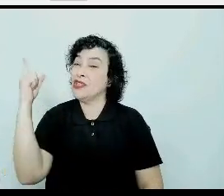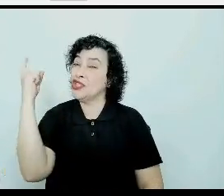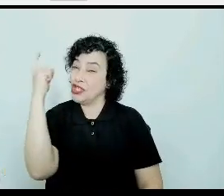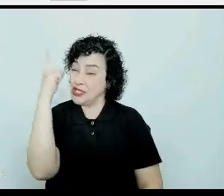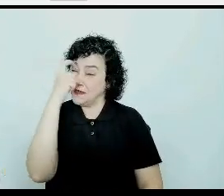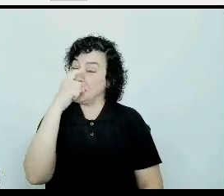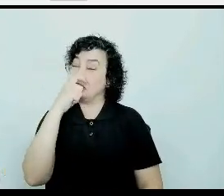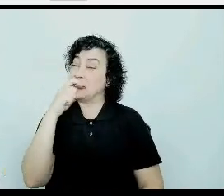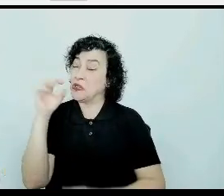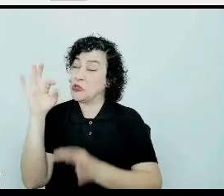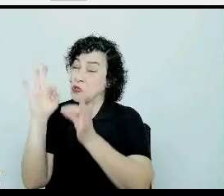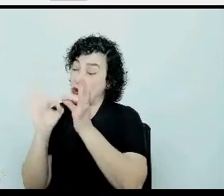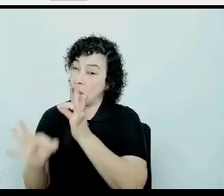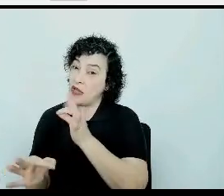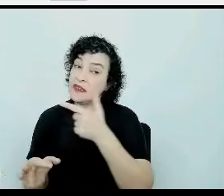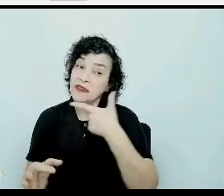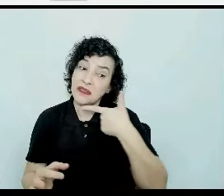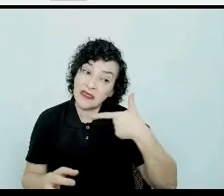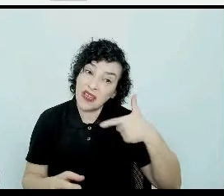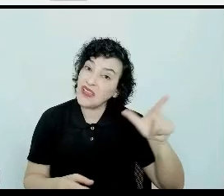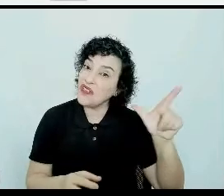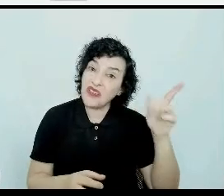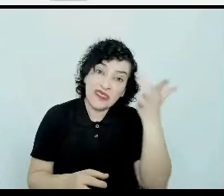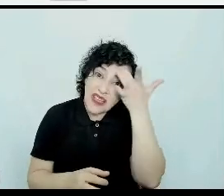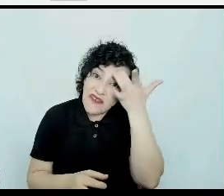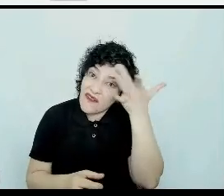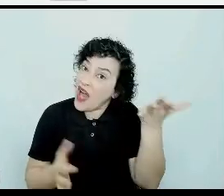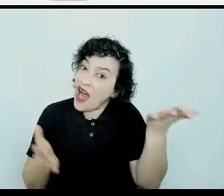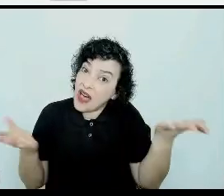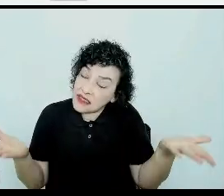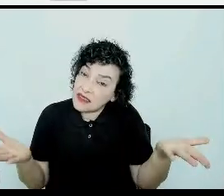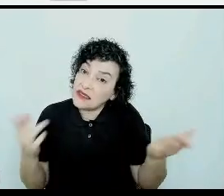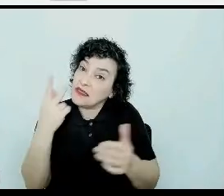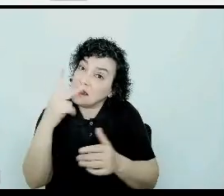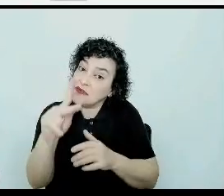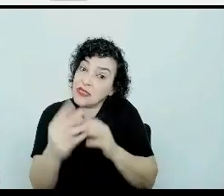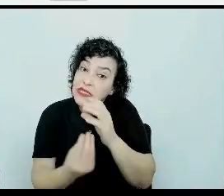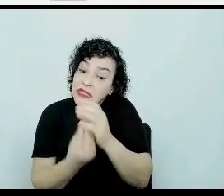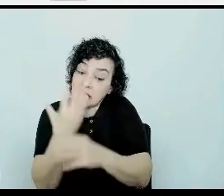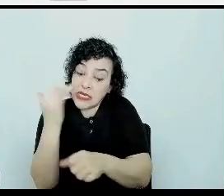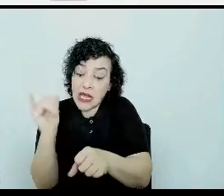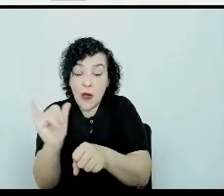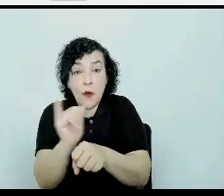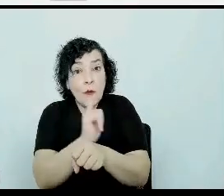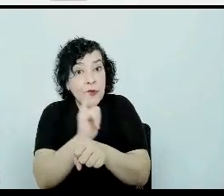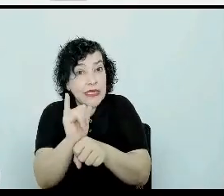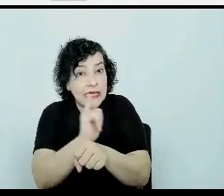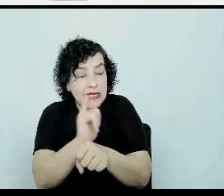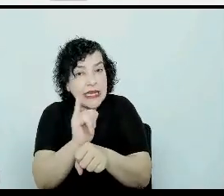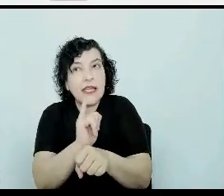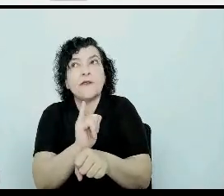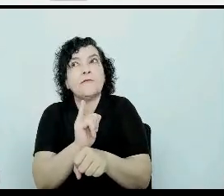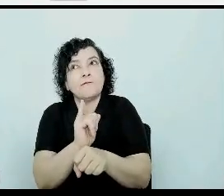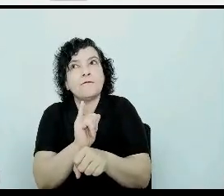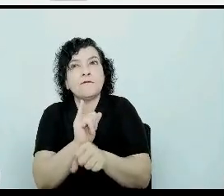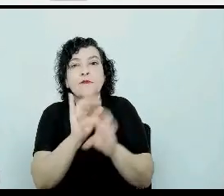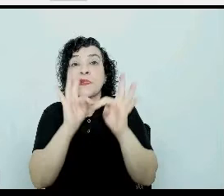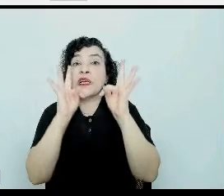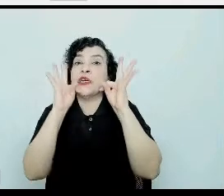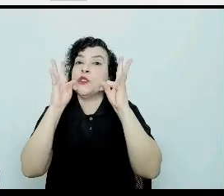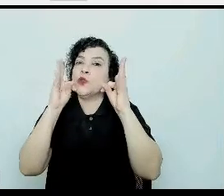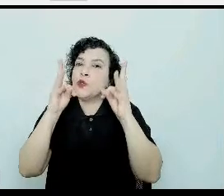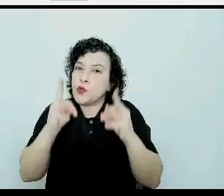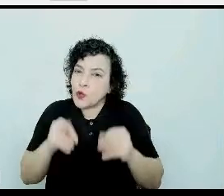tão complicados de se fazer. E aí, quando você faz uma estratégia passando a régua de vamos fazer todos um A e duplo